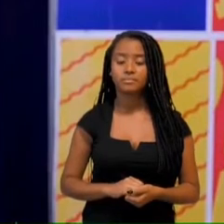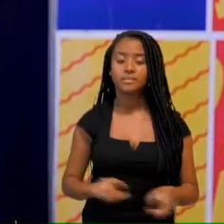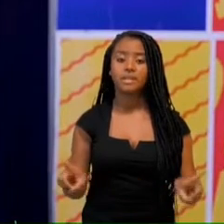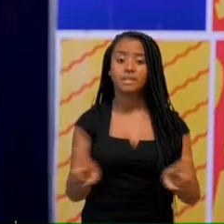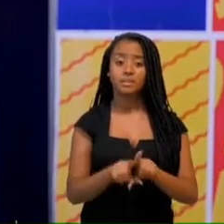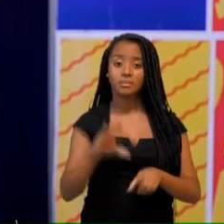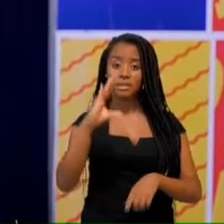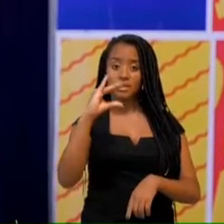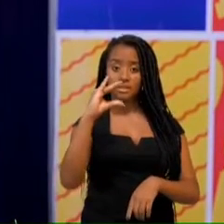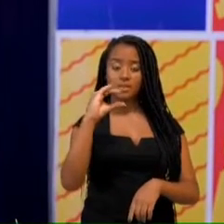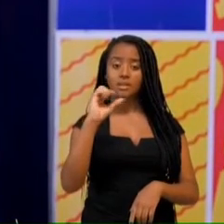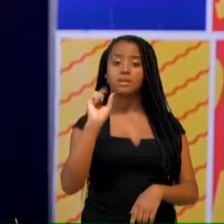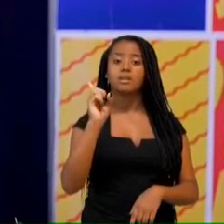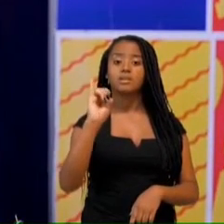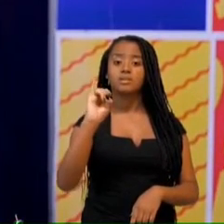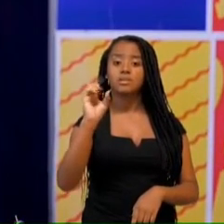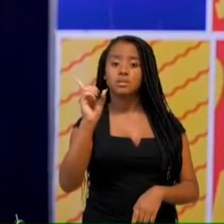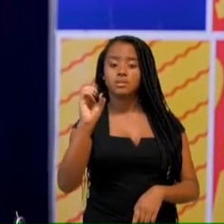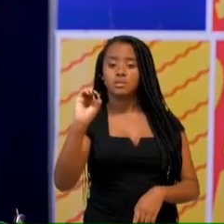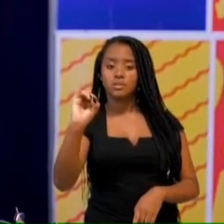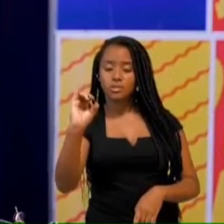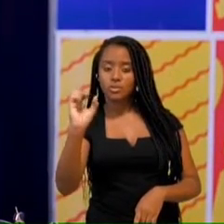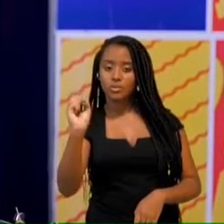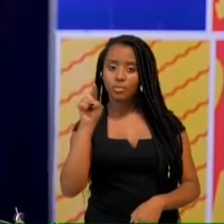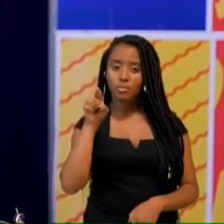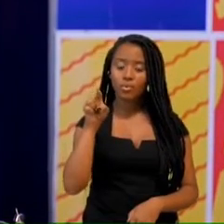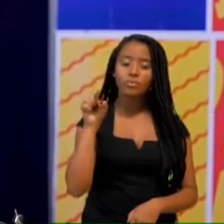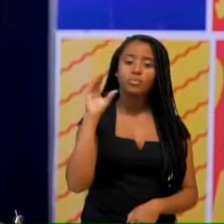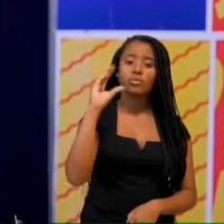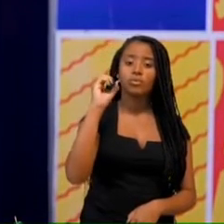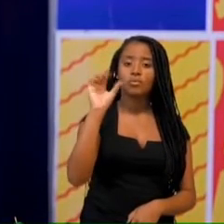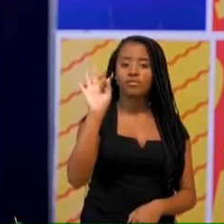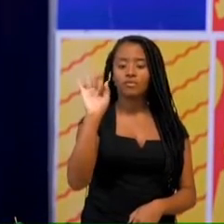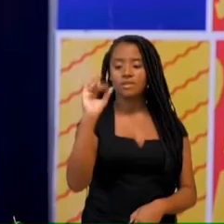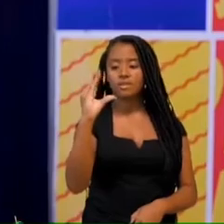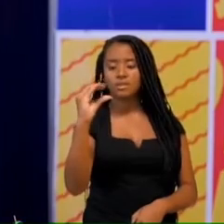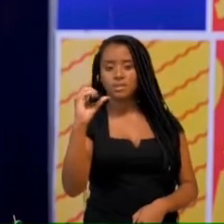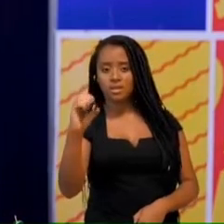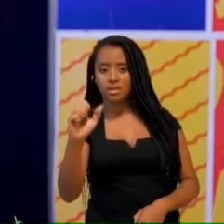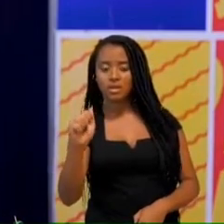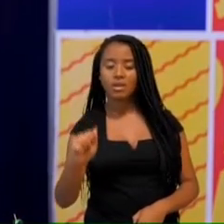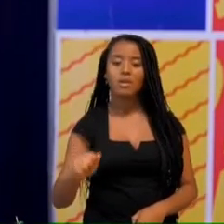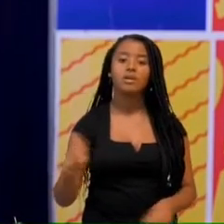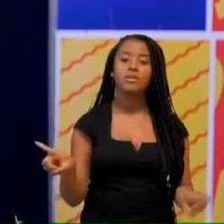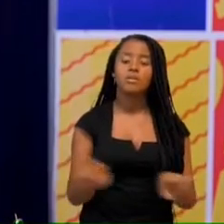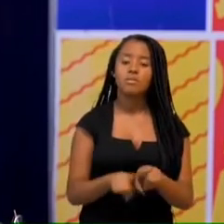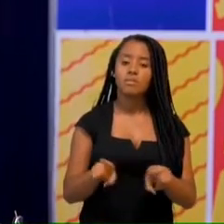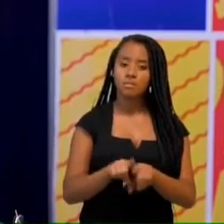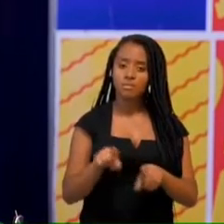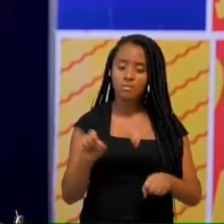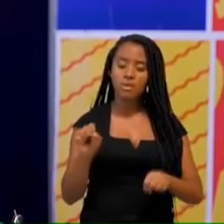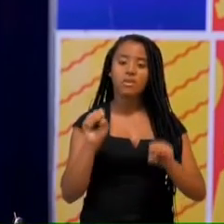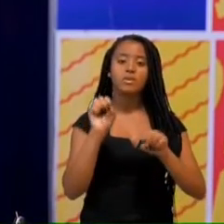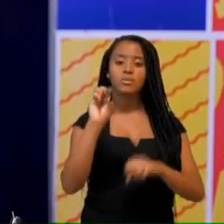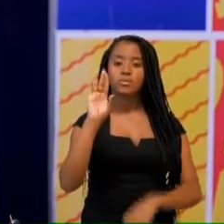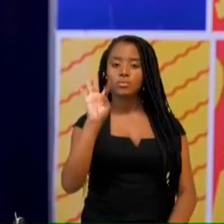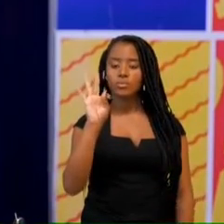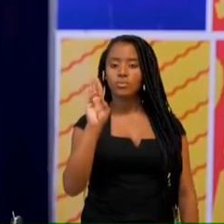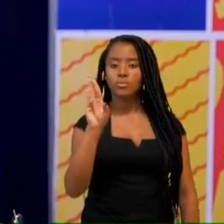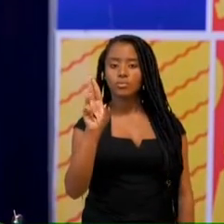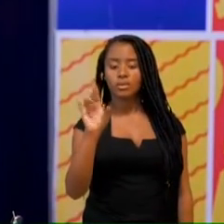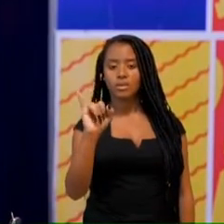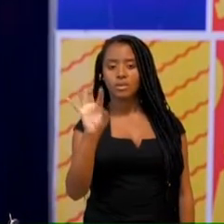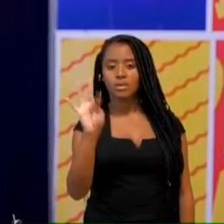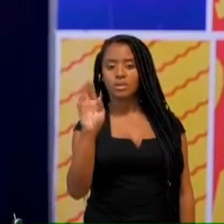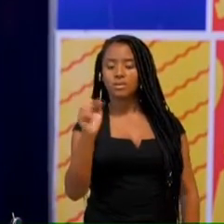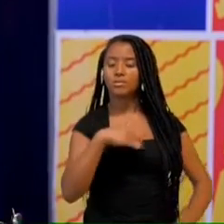também Instagram didio P oficial também no Twitter Spotify YouTube essas músicas estão todas disponíveis